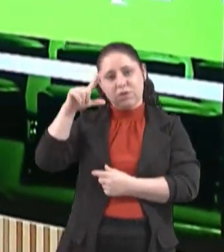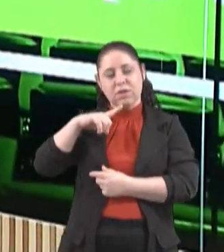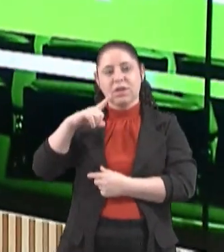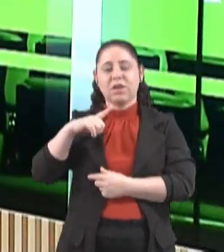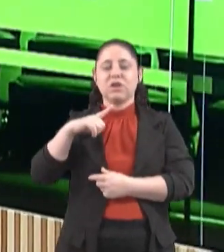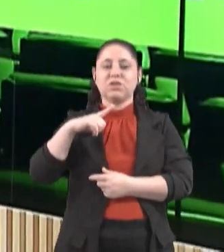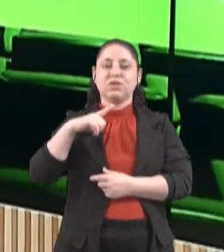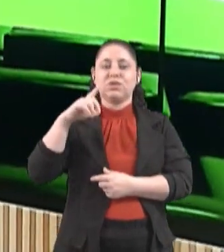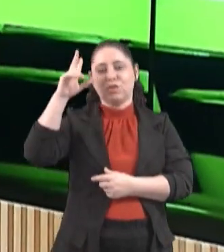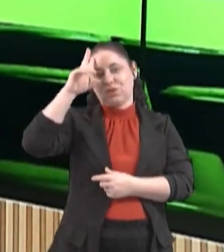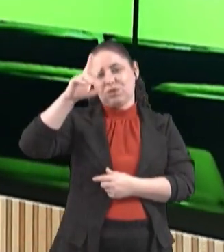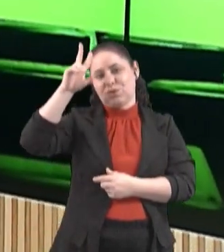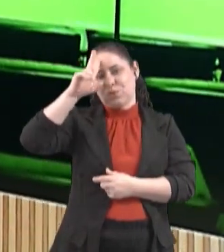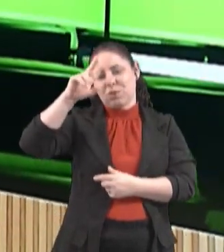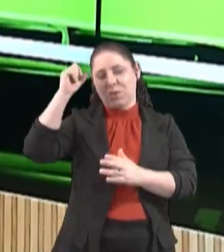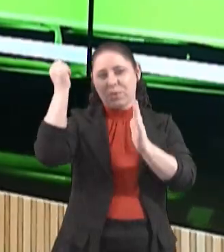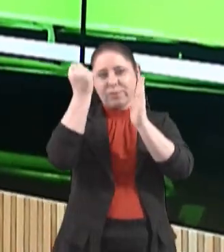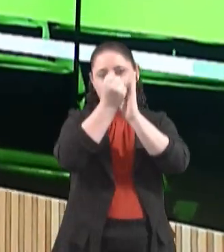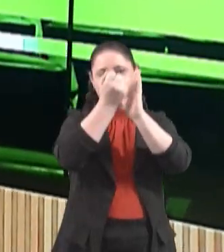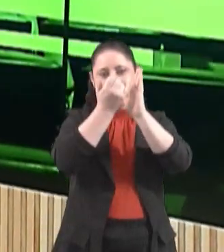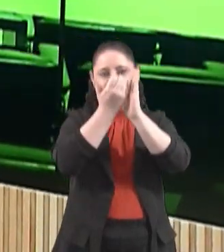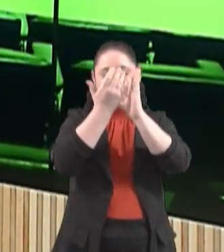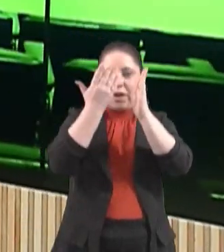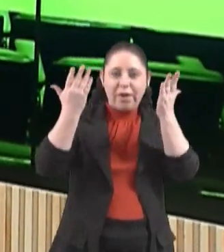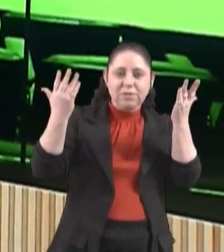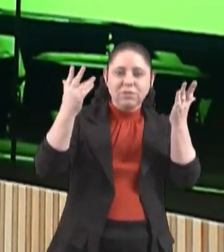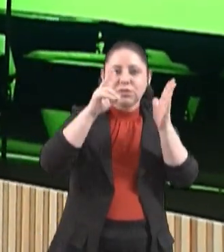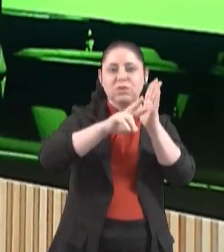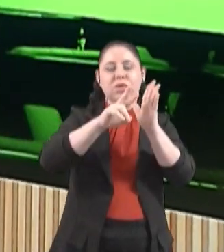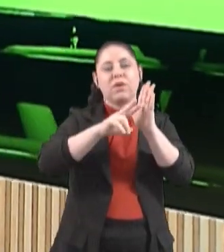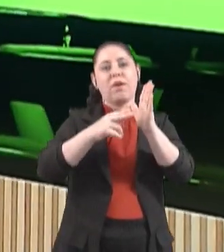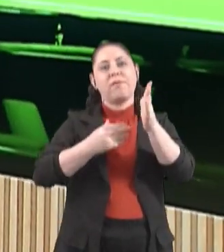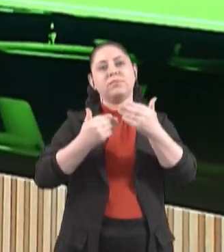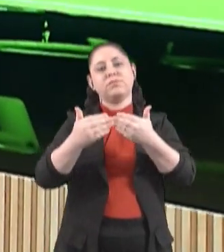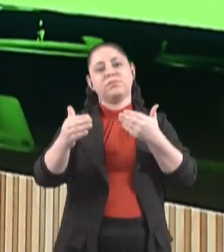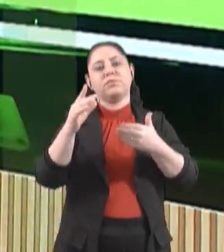Sul e suas histórias, programa que estreia no próximo domingo.